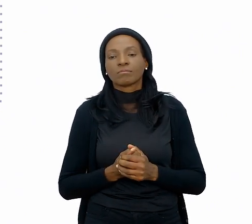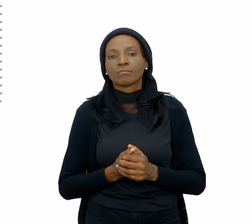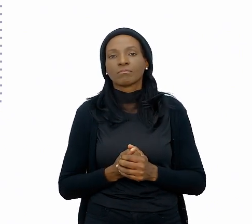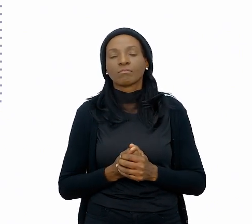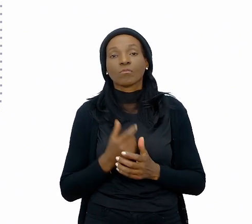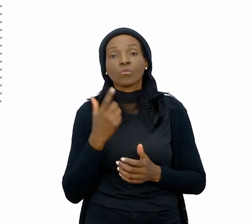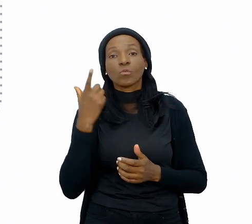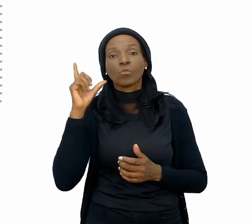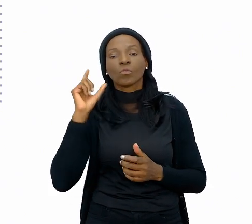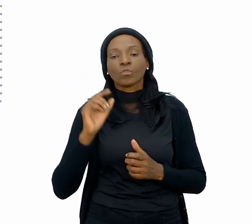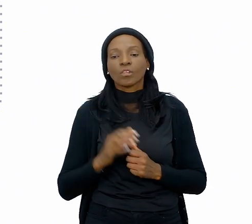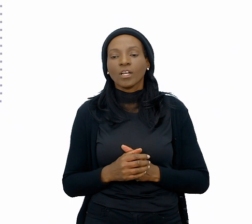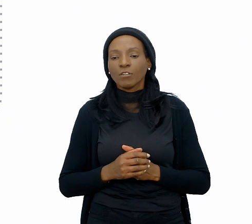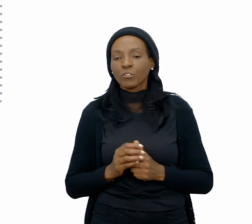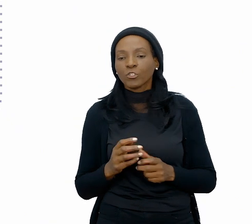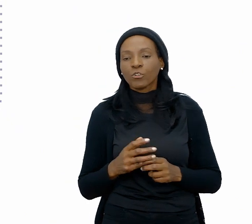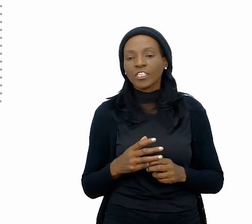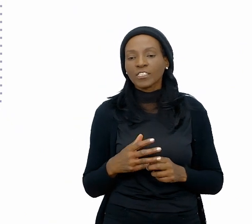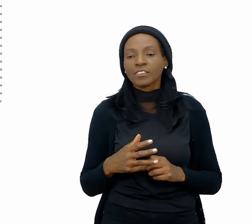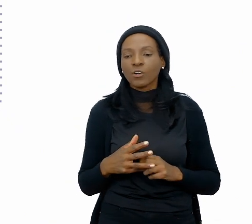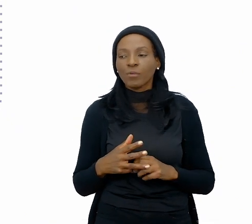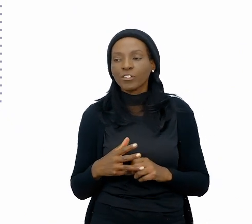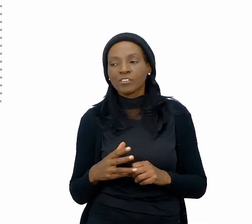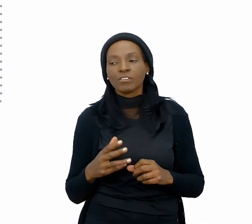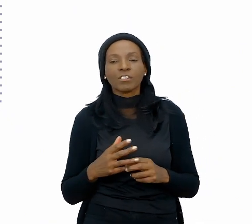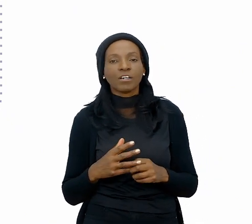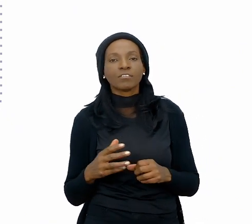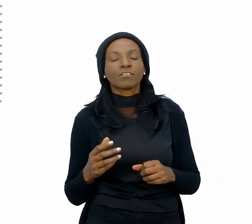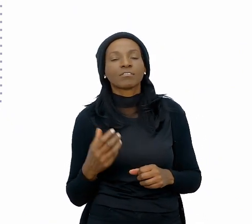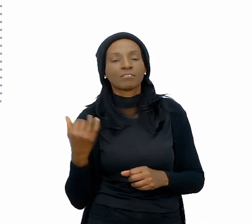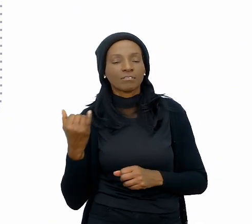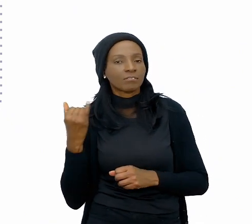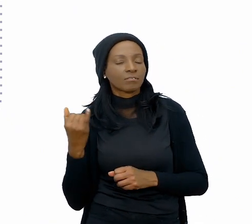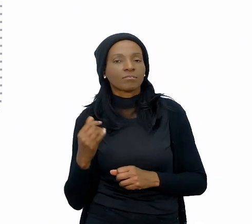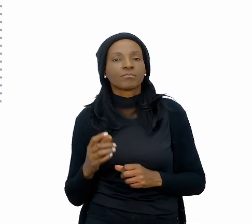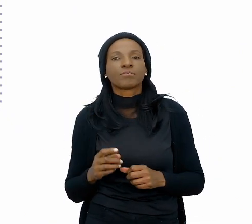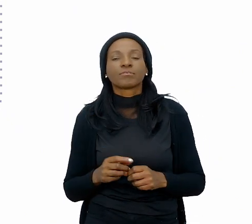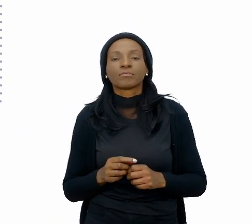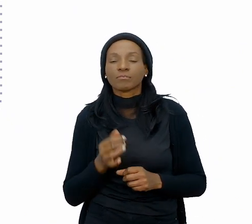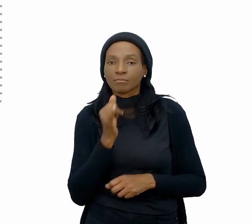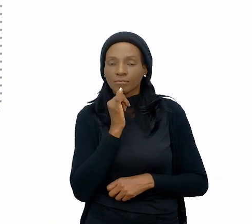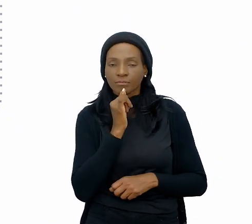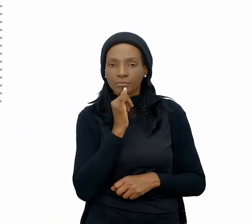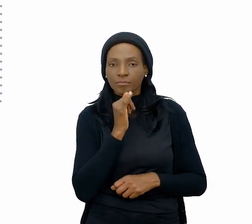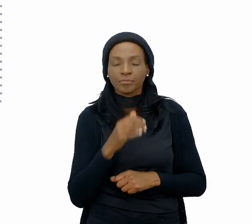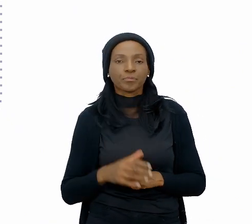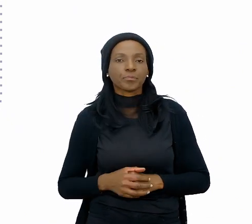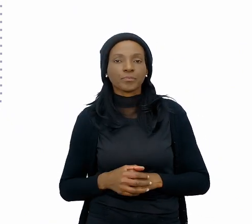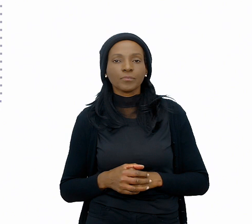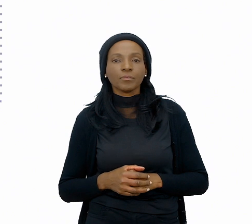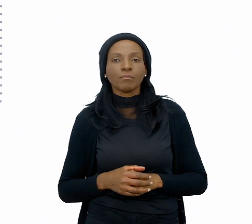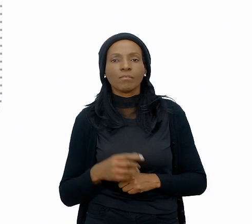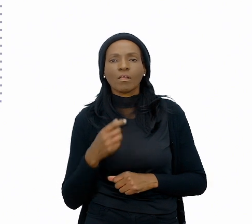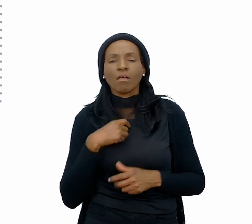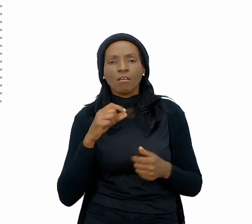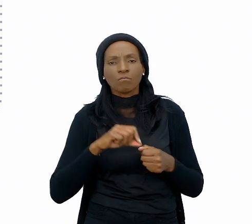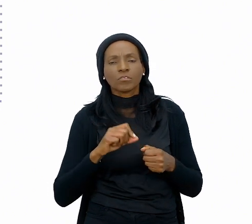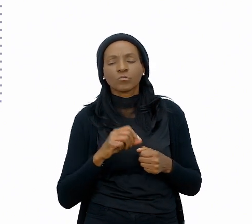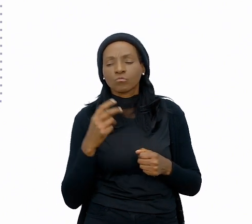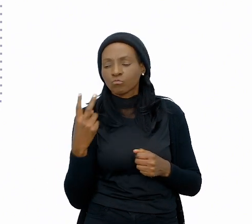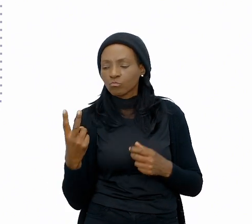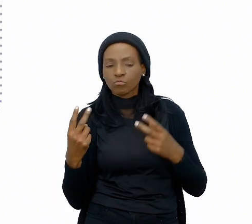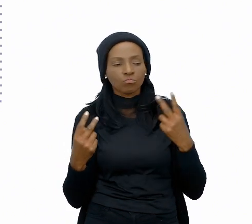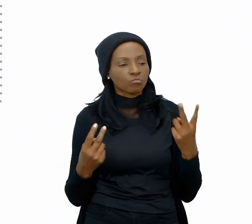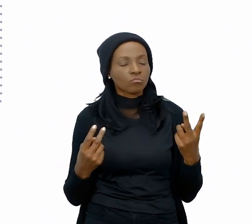Outro critério, né, que as crianças podem utilizar. Por exemplo, eu já fiz com 2 algarismos, agora